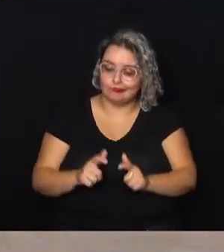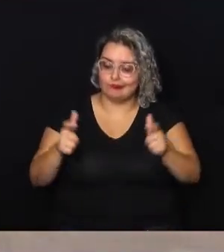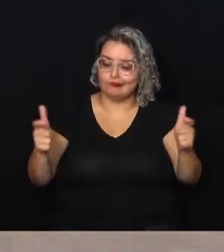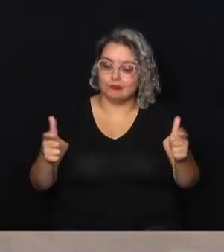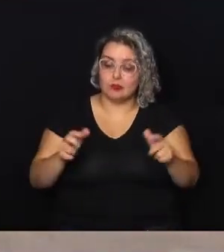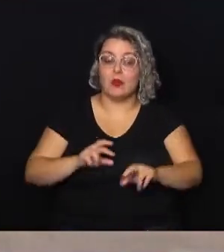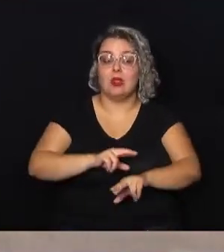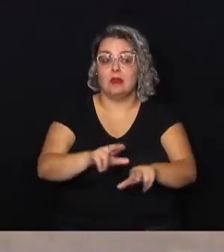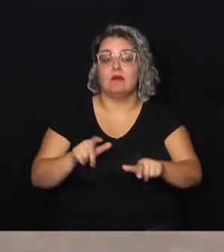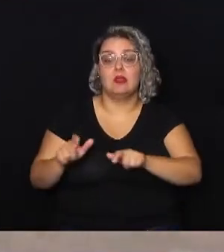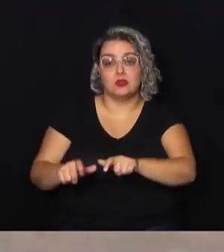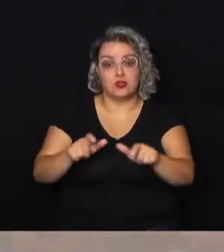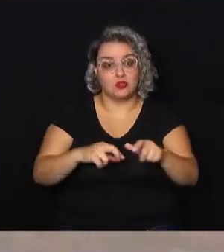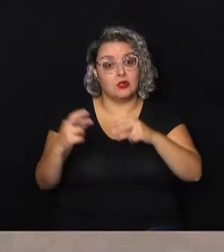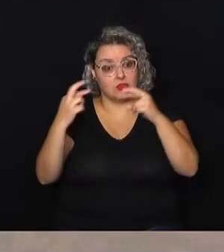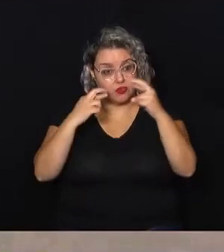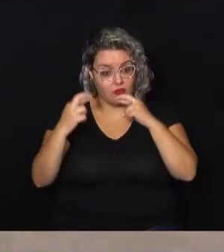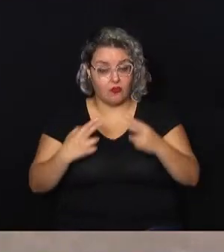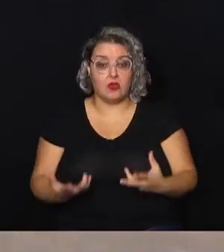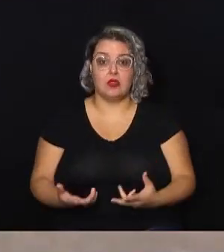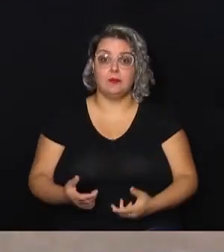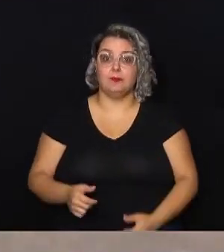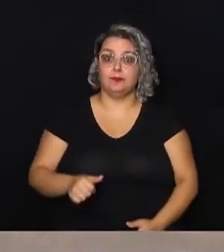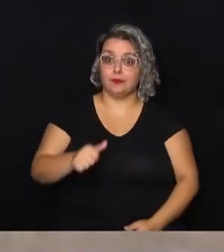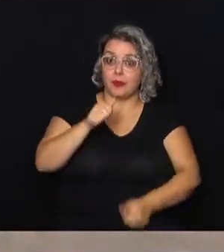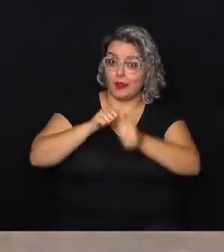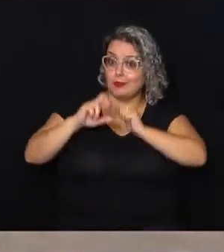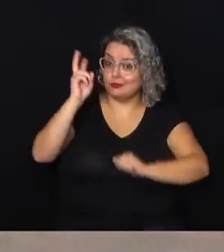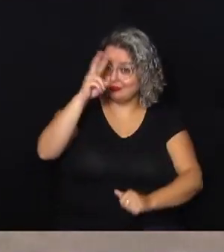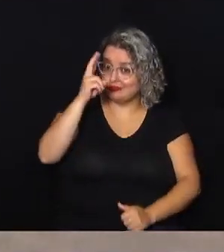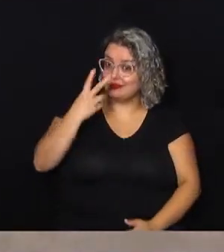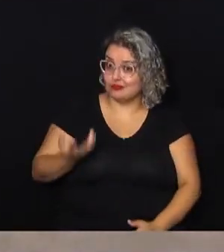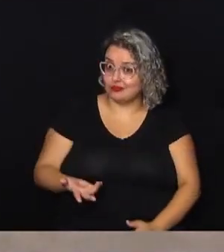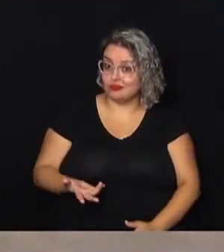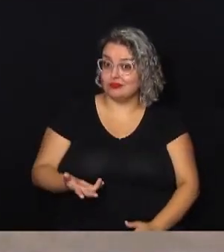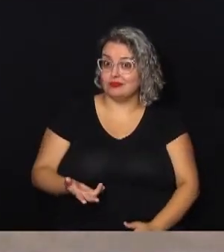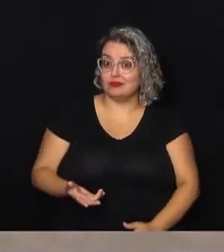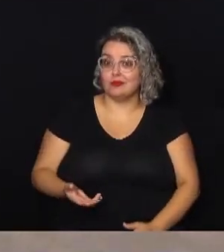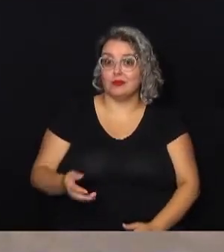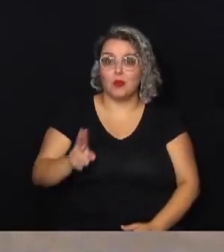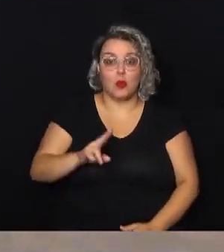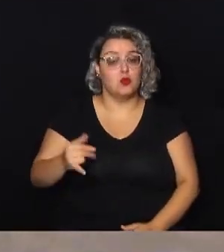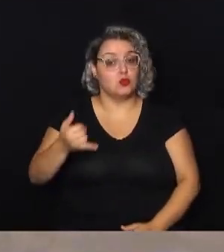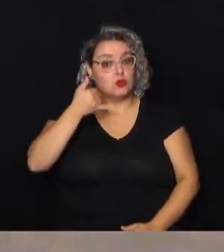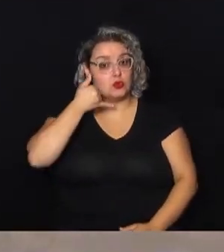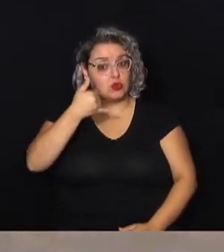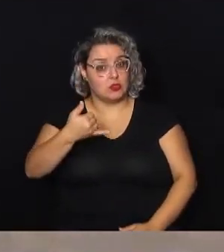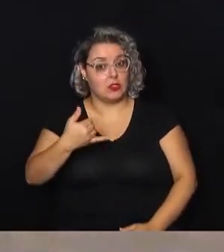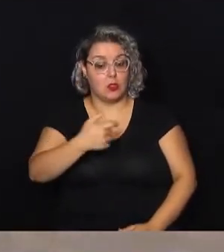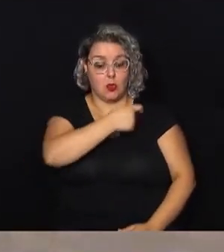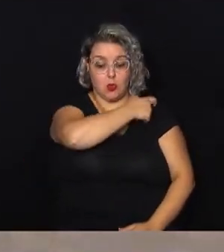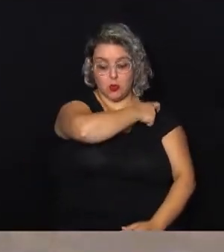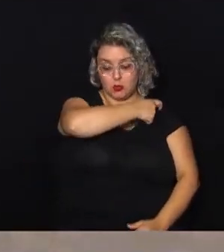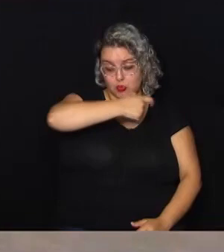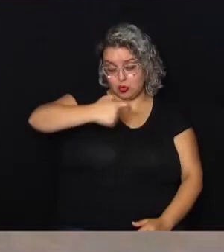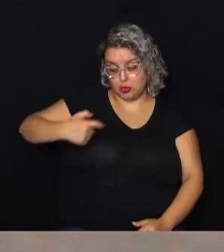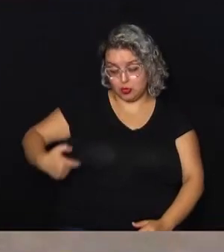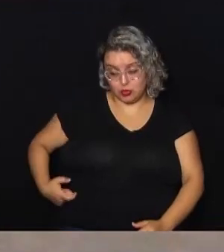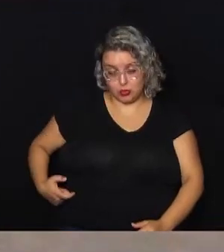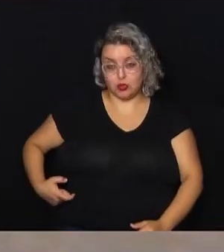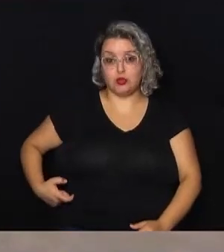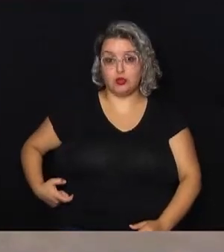pontos as operações de fiscalização de alcoolemia, uso de celular, uso de cinto de segurança,